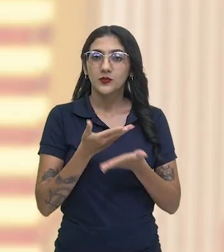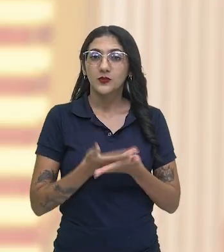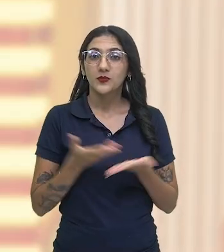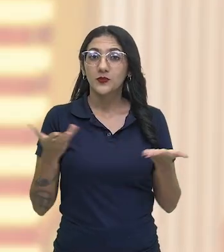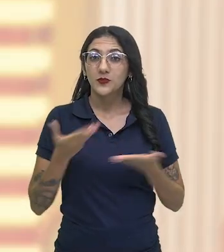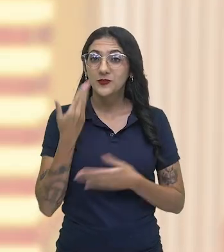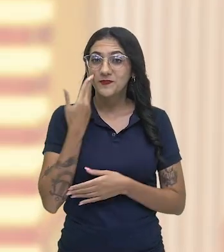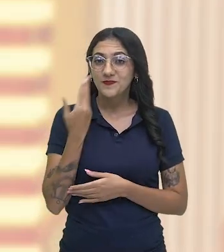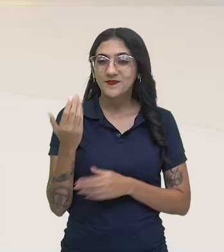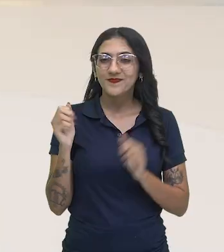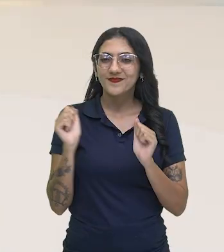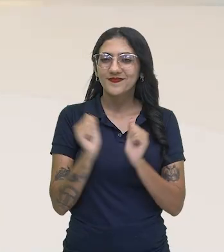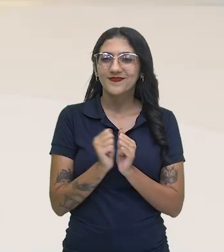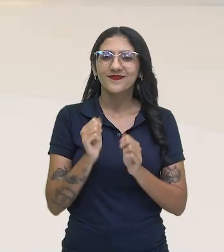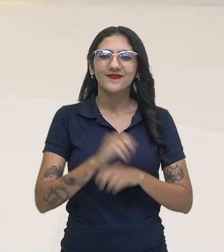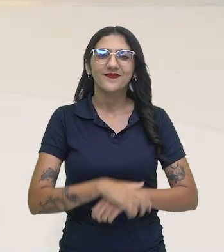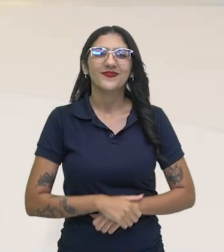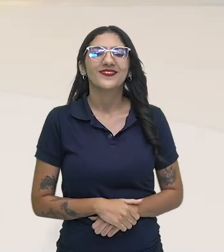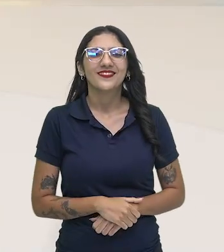a Teacher.